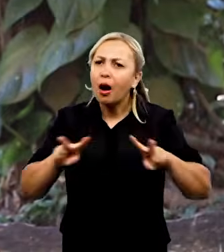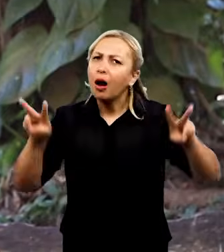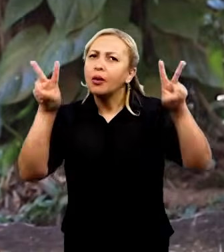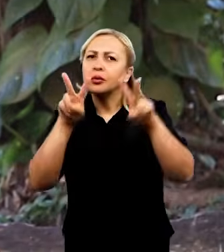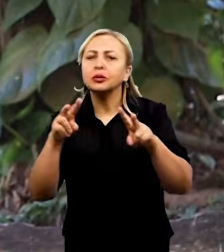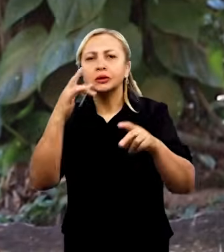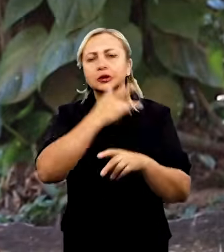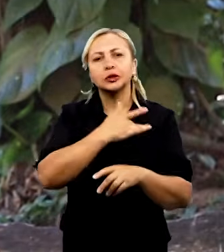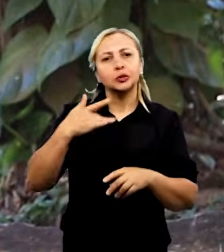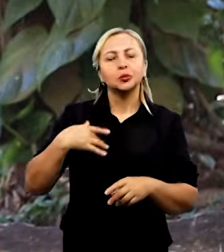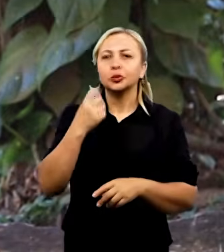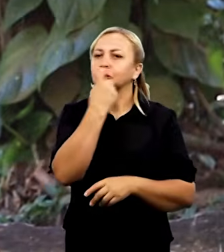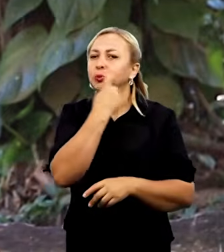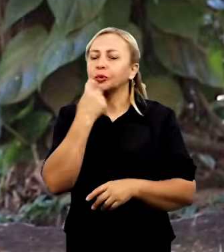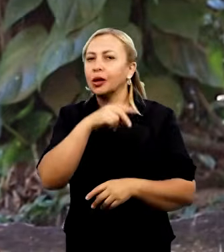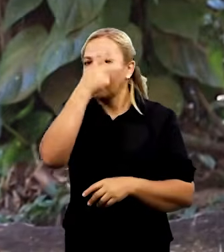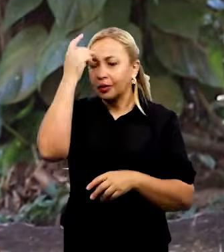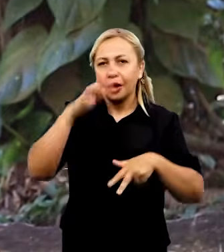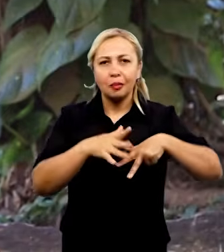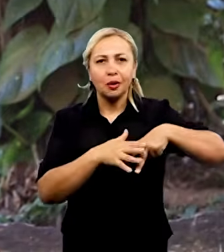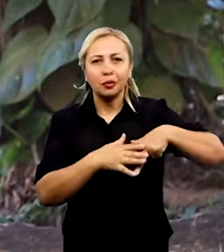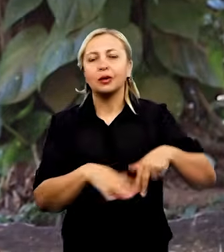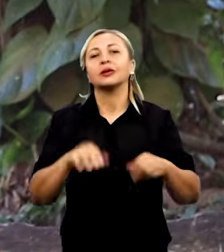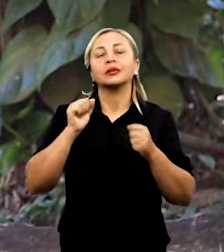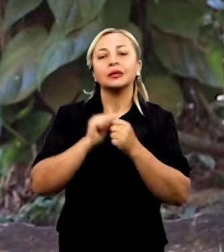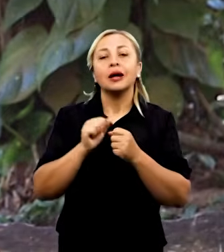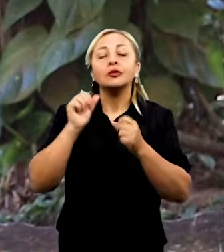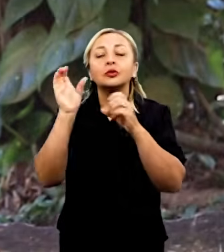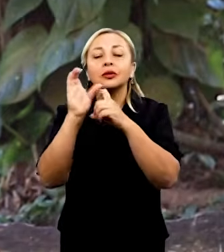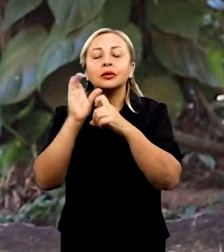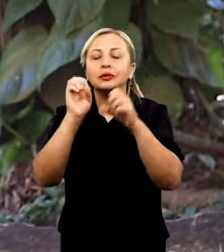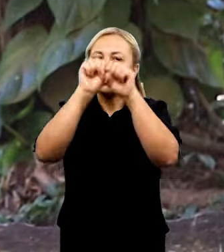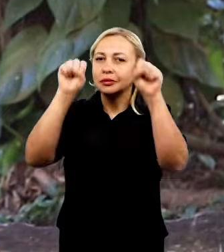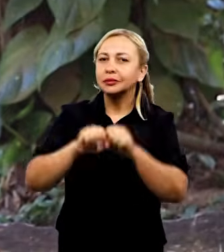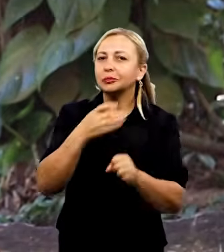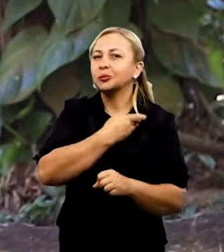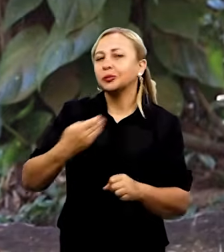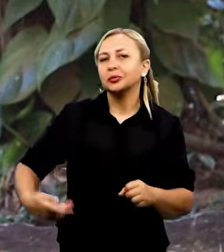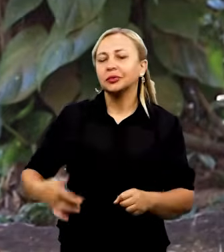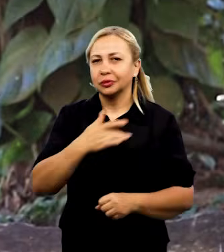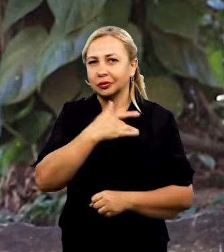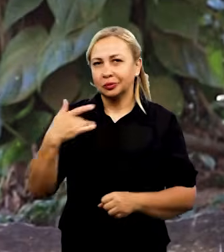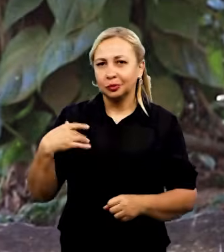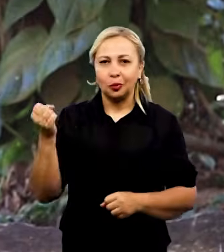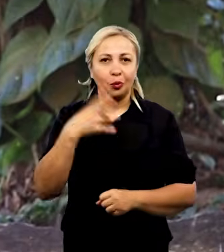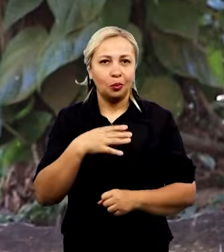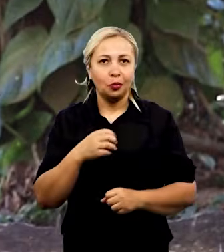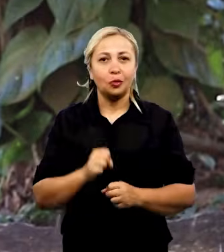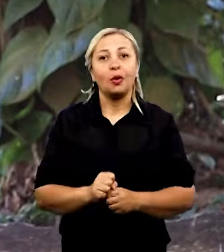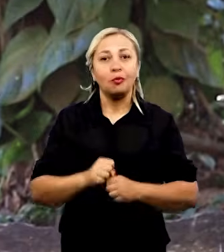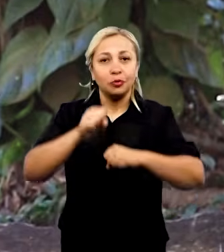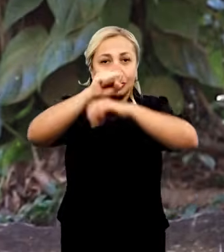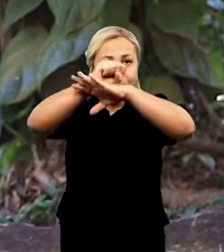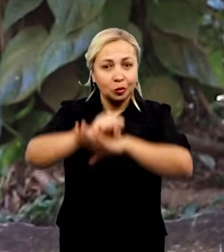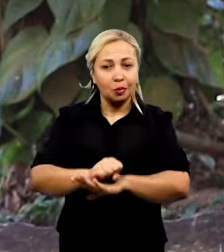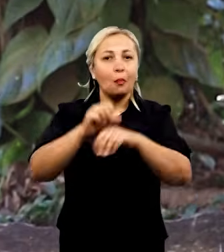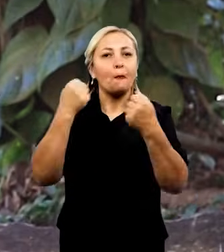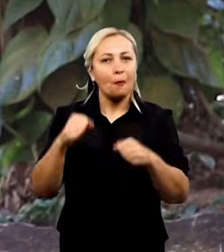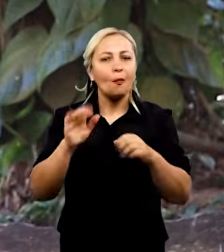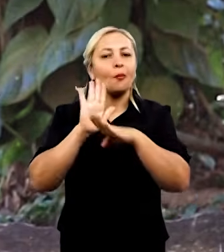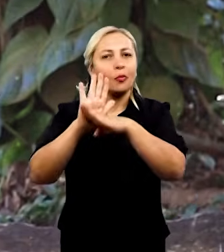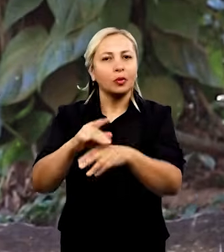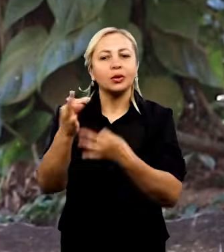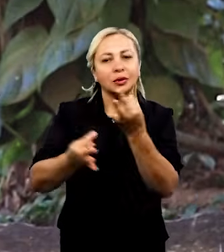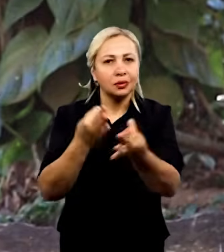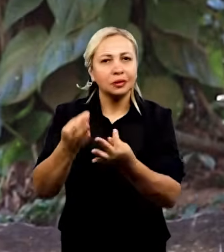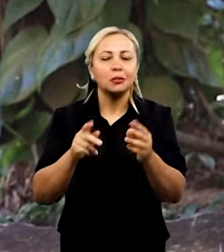sobre a saúde bucal dos pacientes atendidos em clínicas e sistemas públicos de saúde. O novo software pode auxiliar em